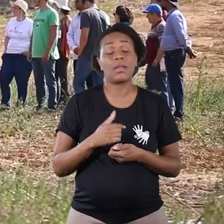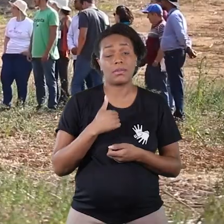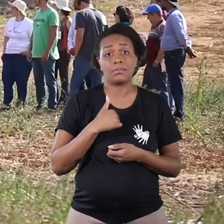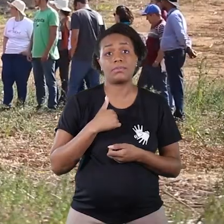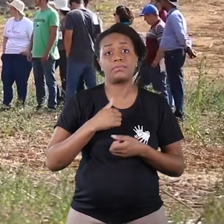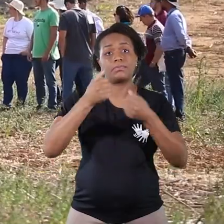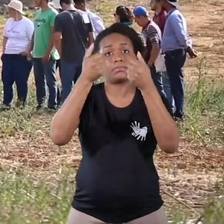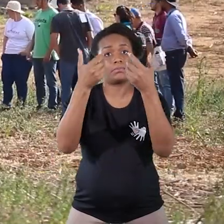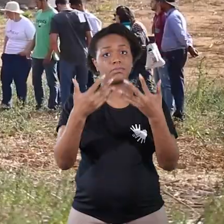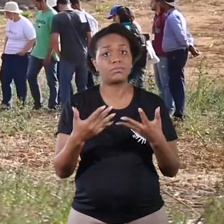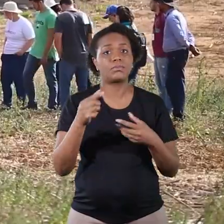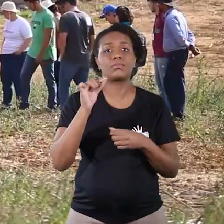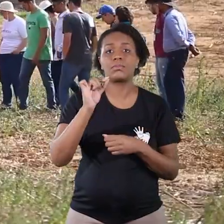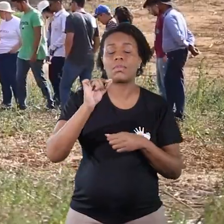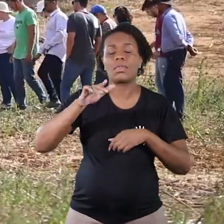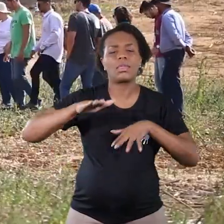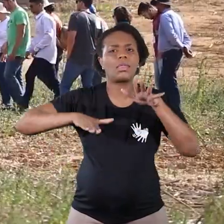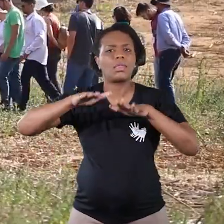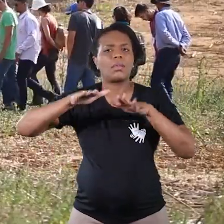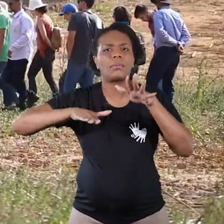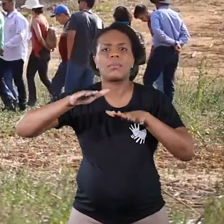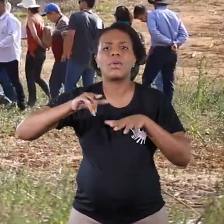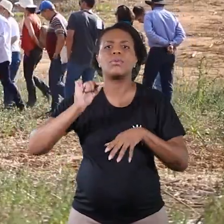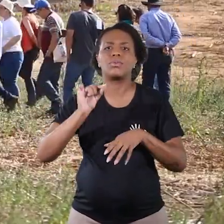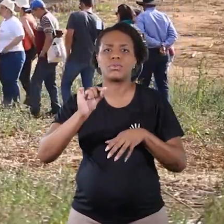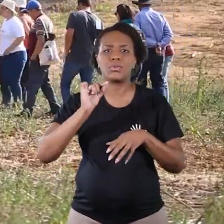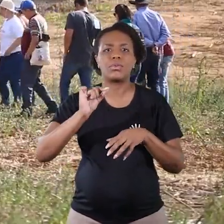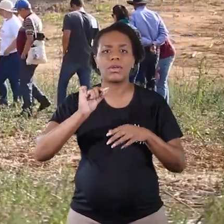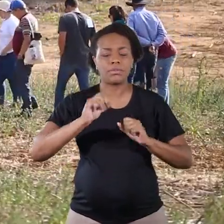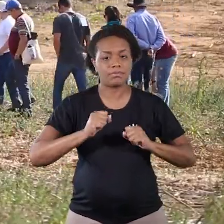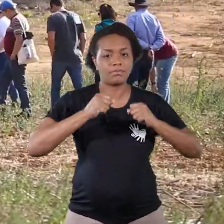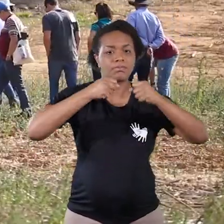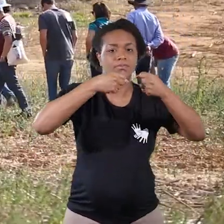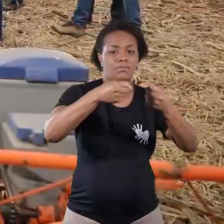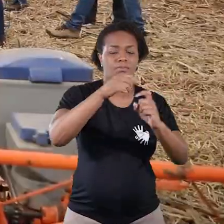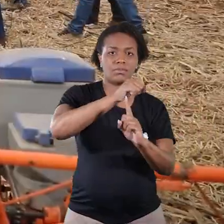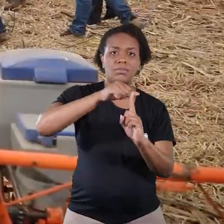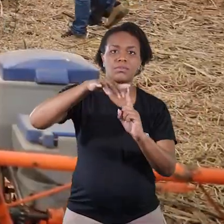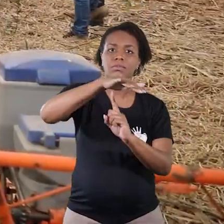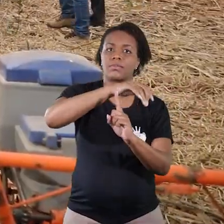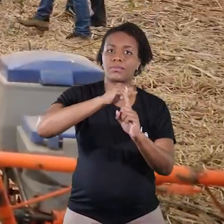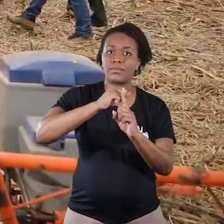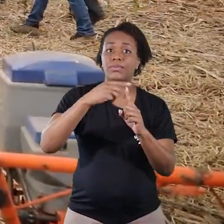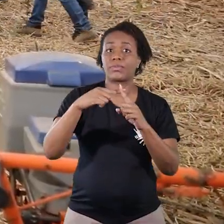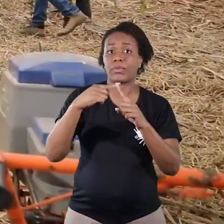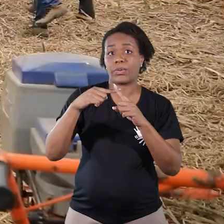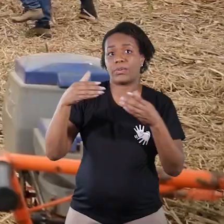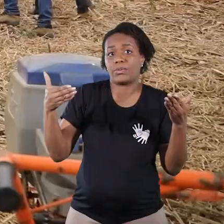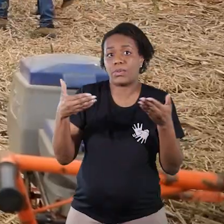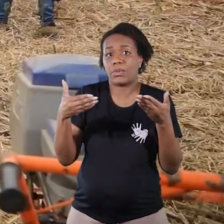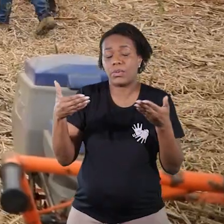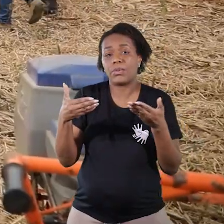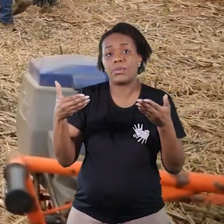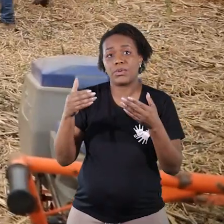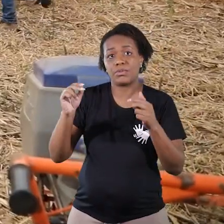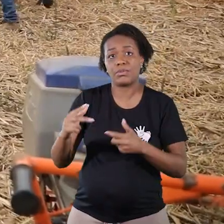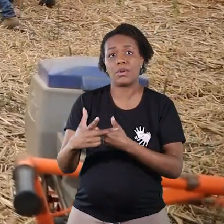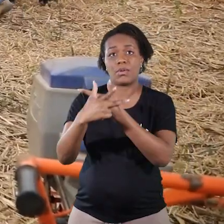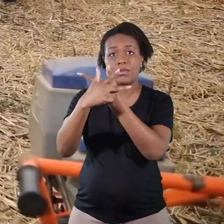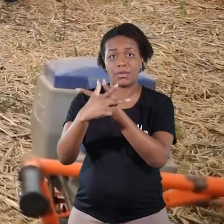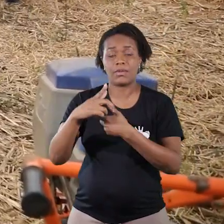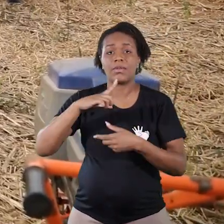Eu costumo dizer o seguinte, isso tudo depende de engajamento social. A universidade hoje ela tem que estar